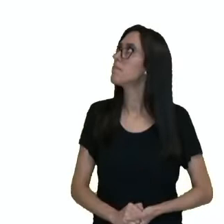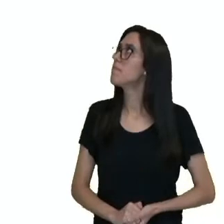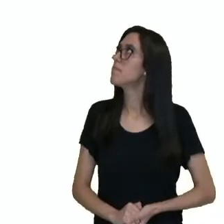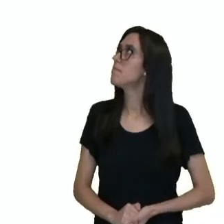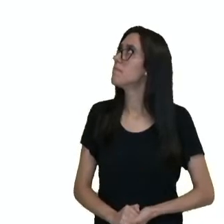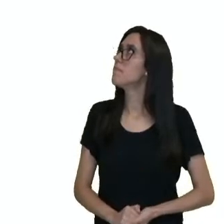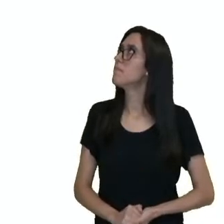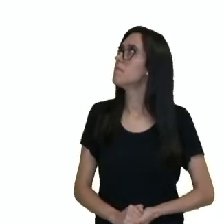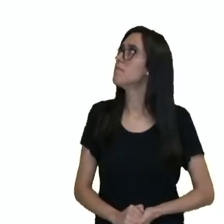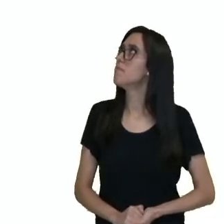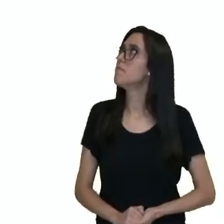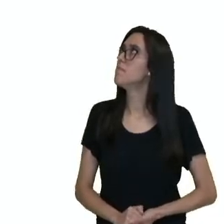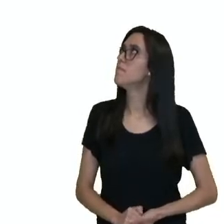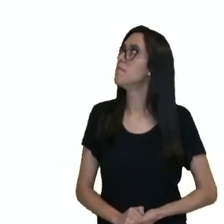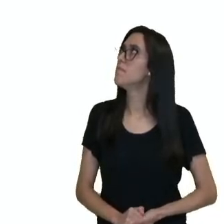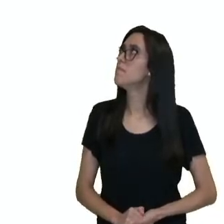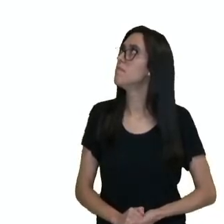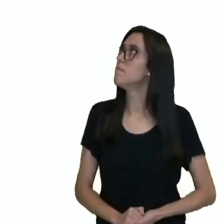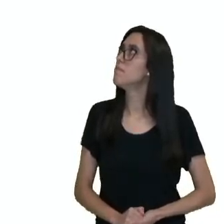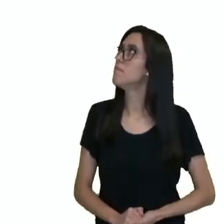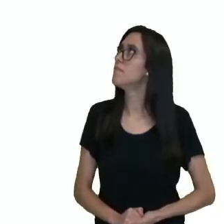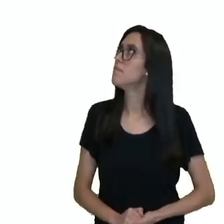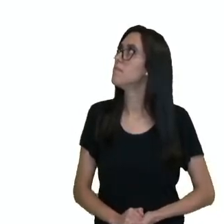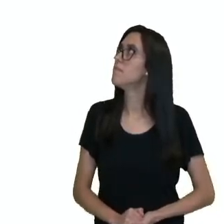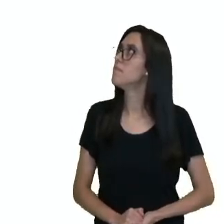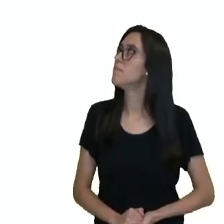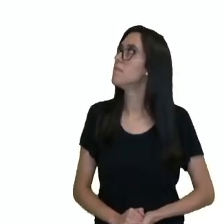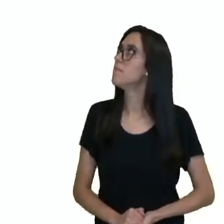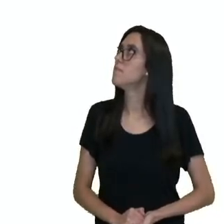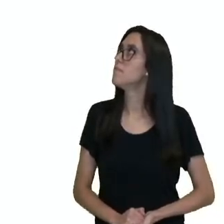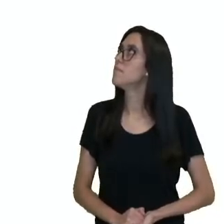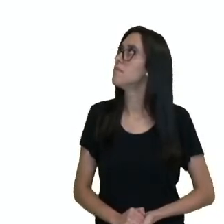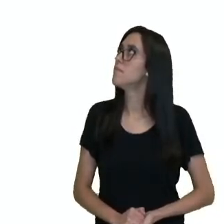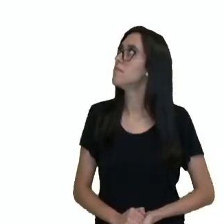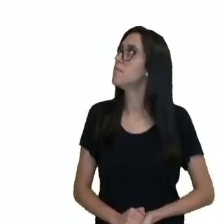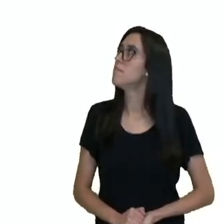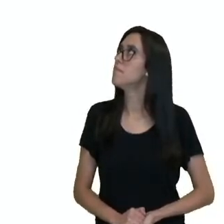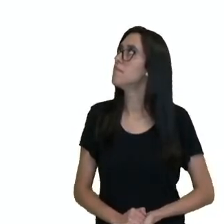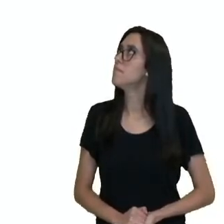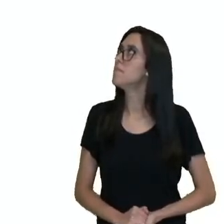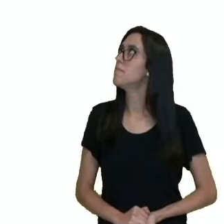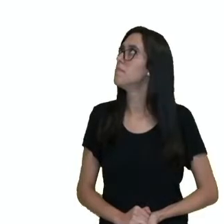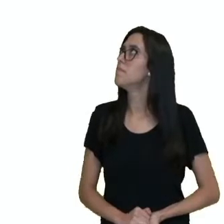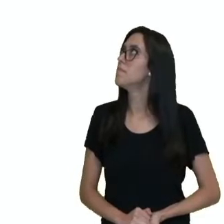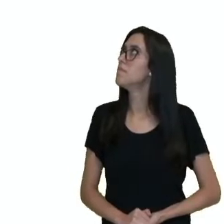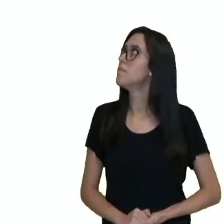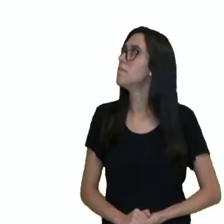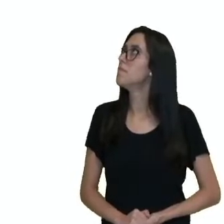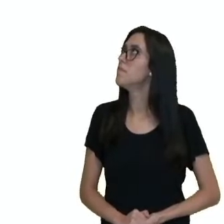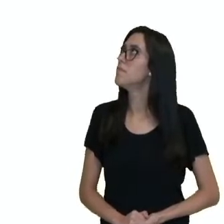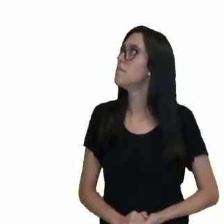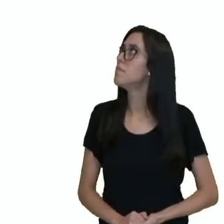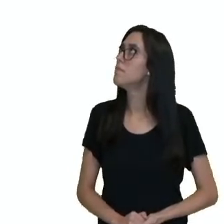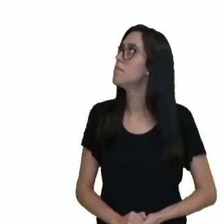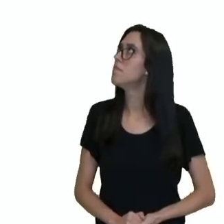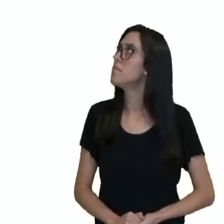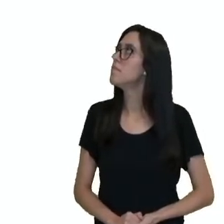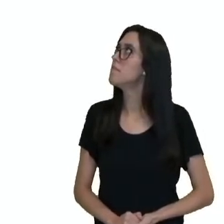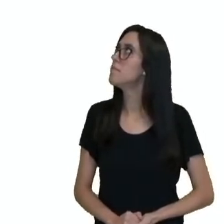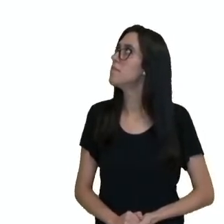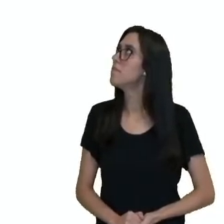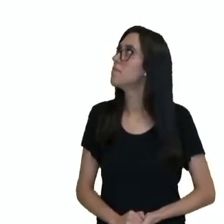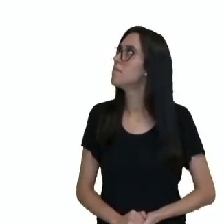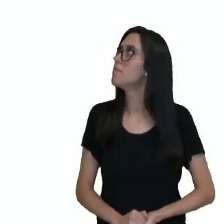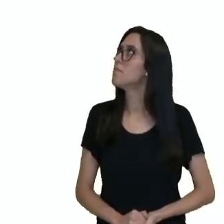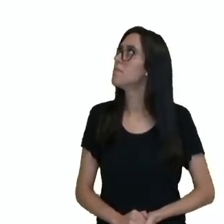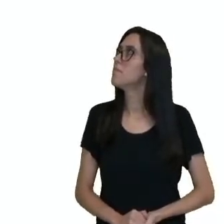balão, C de caminho e de coração, de cereza roja, D de domingo e de dibujar, E